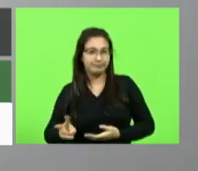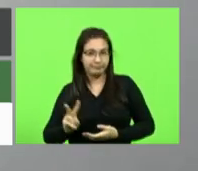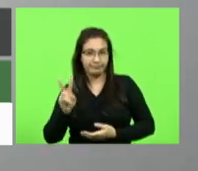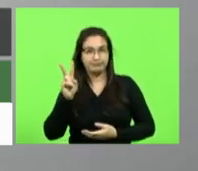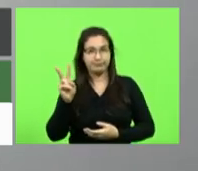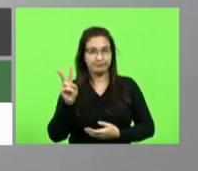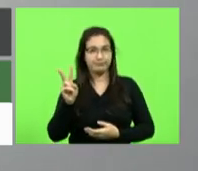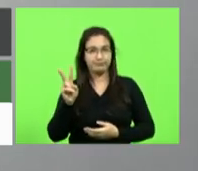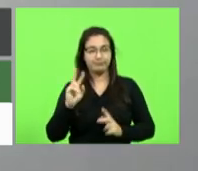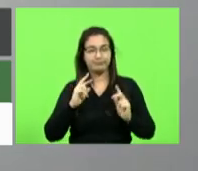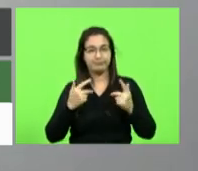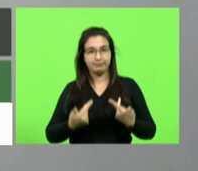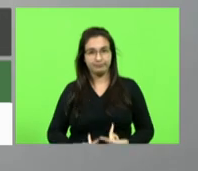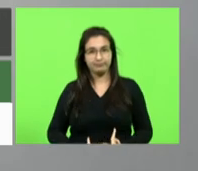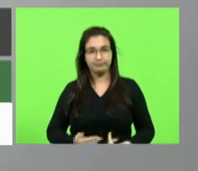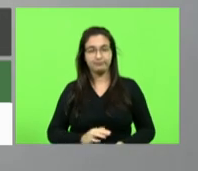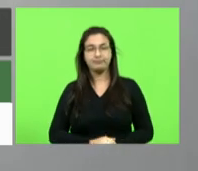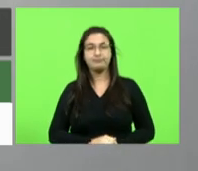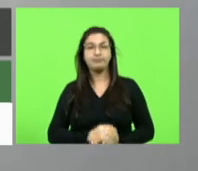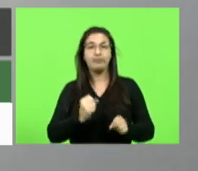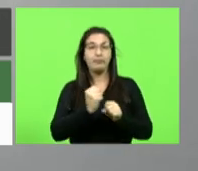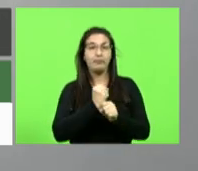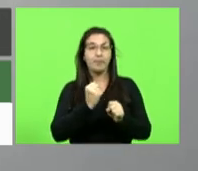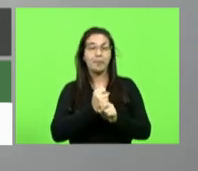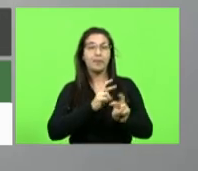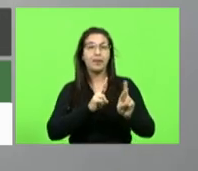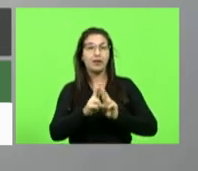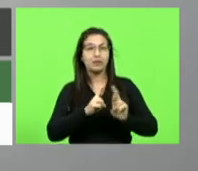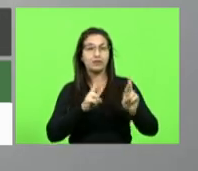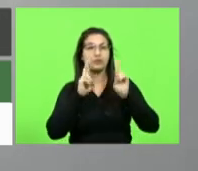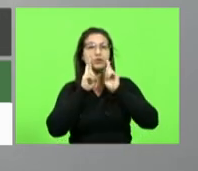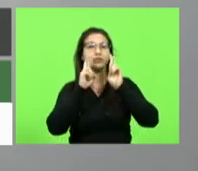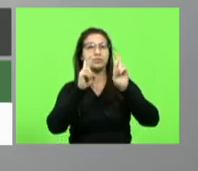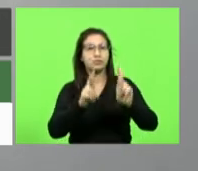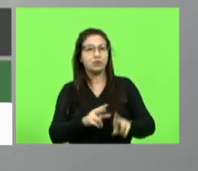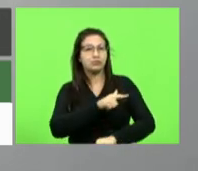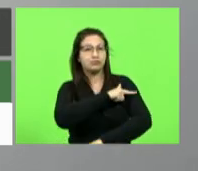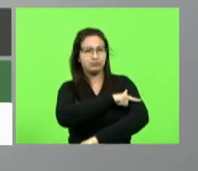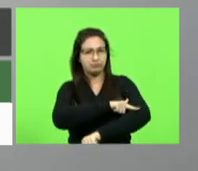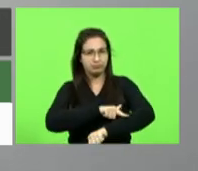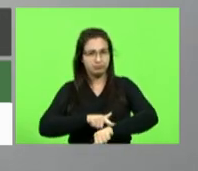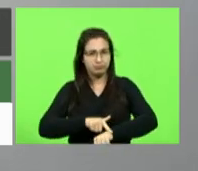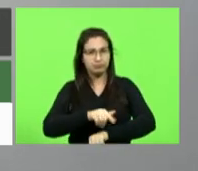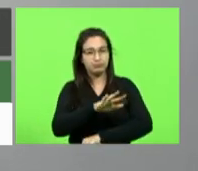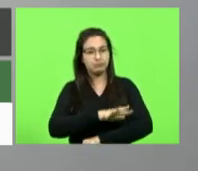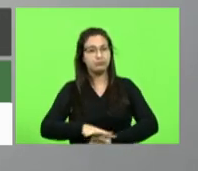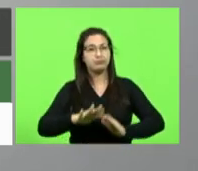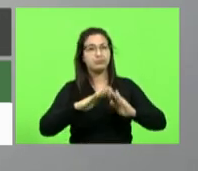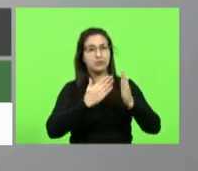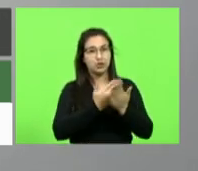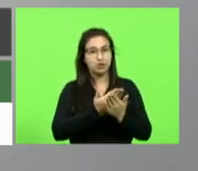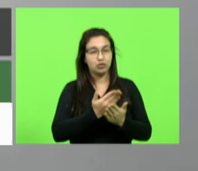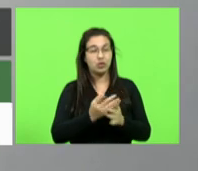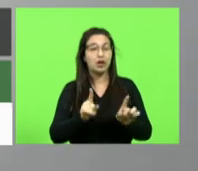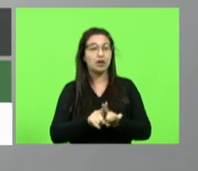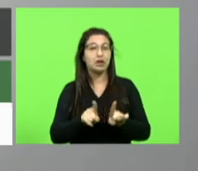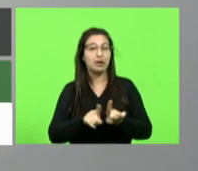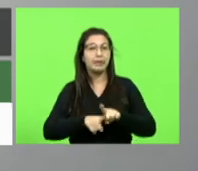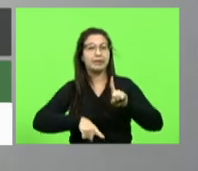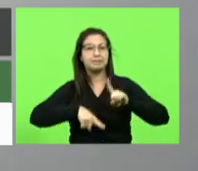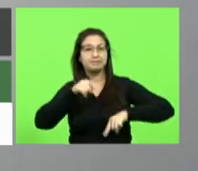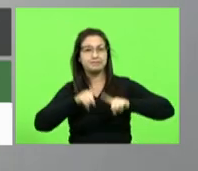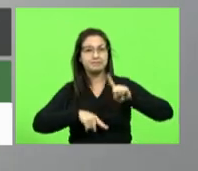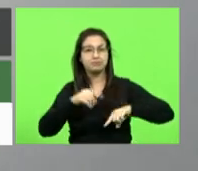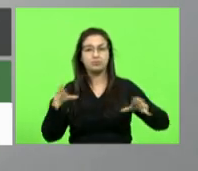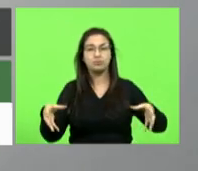humanidade, a construção de relações respeitosas entre os sujeitos escolares e o estabelecimento de articulações entre a escola, as famílias e